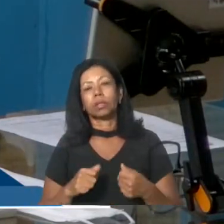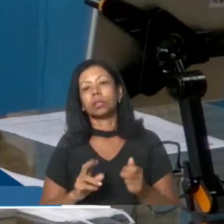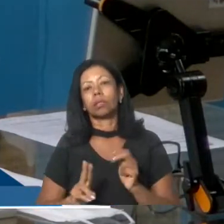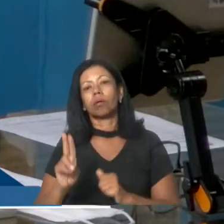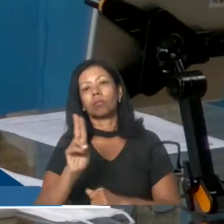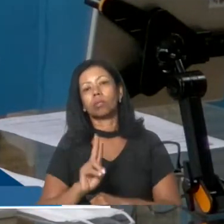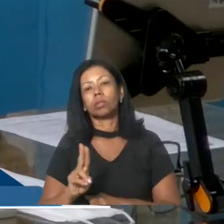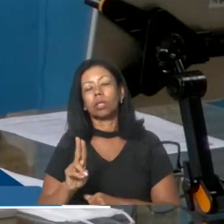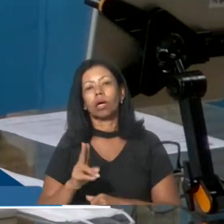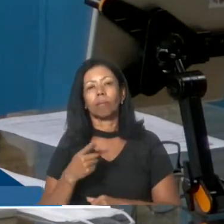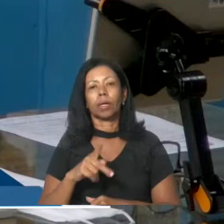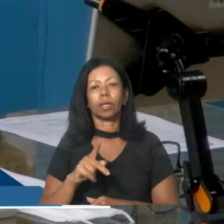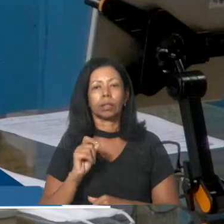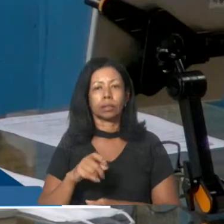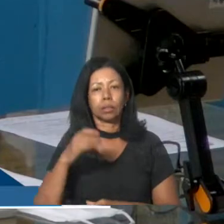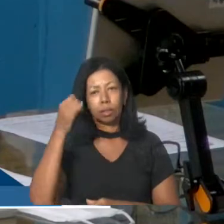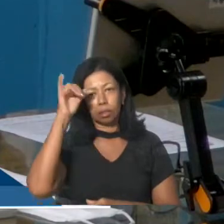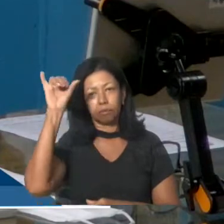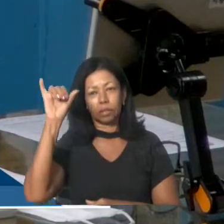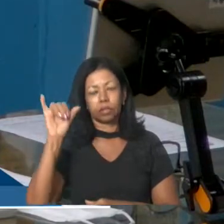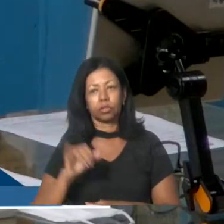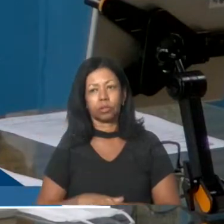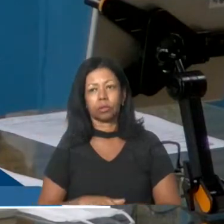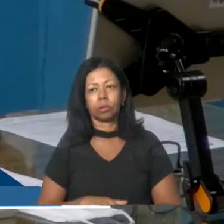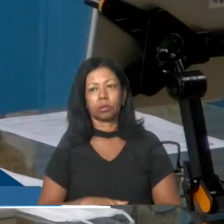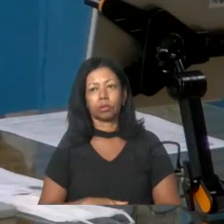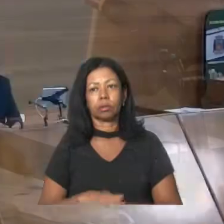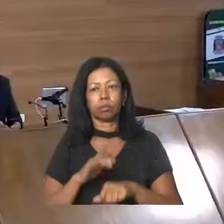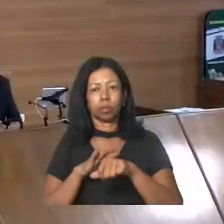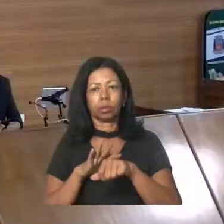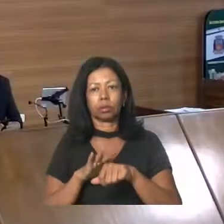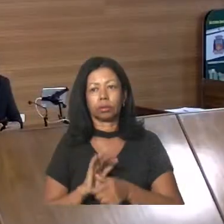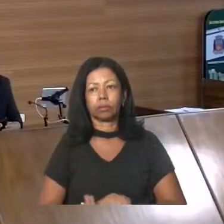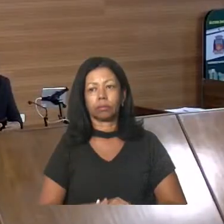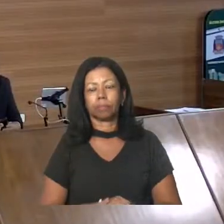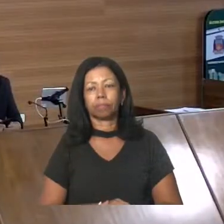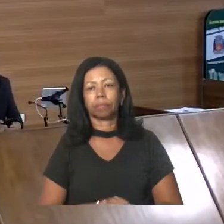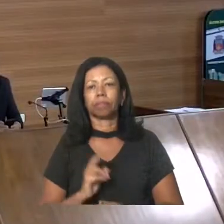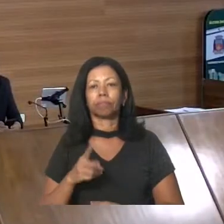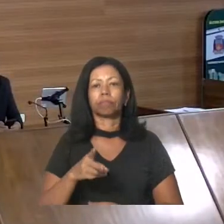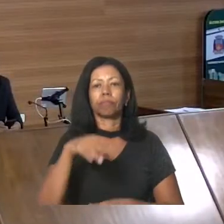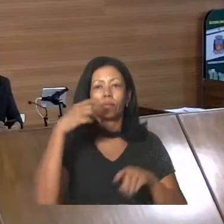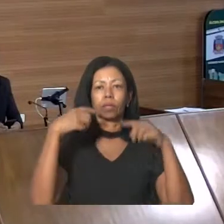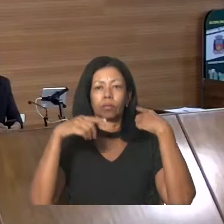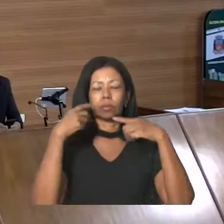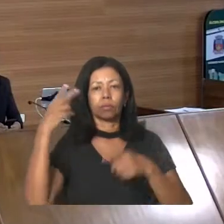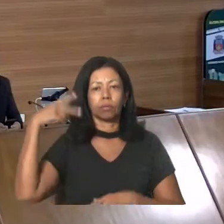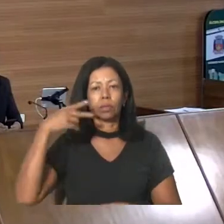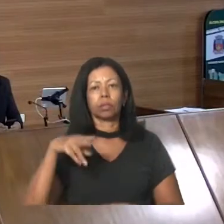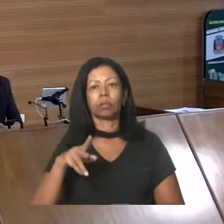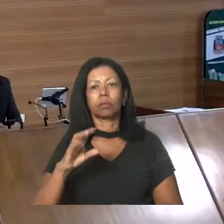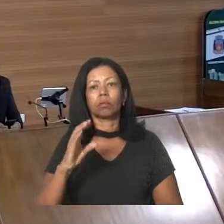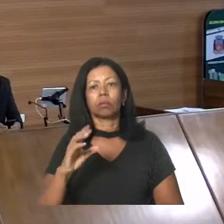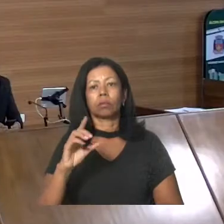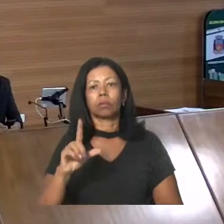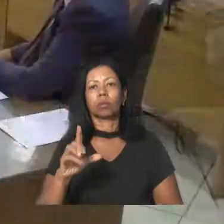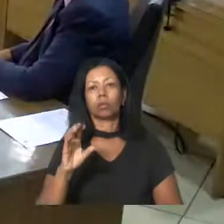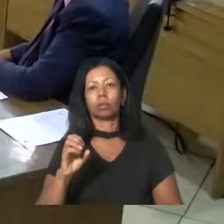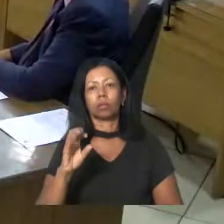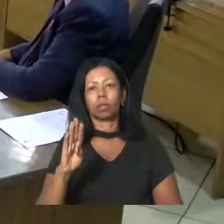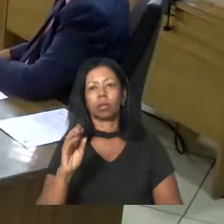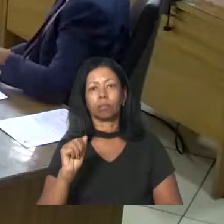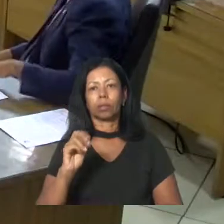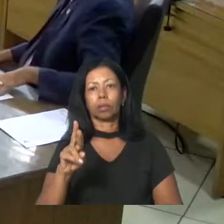prevenção, na promoção de saúde. É isso, senhor presidente. Continua a discussão com a palavra, vereador Kleber.